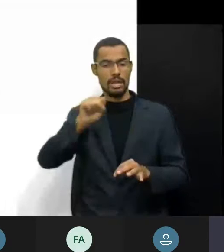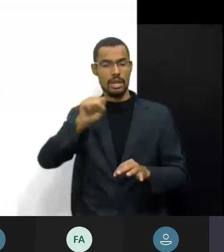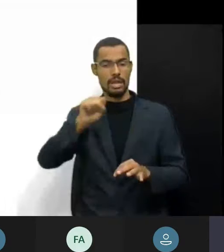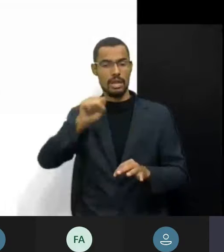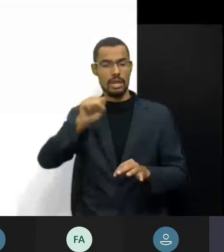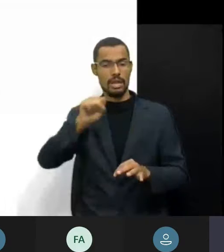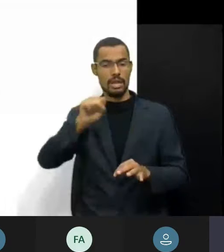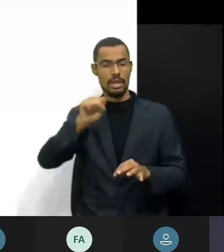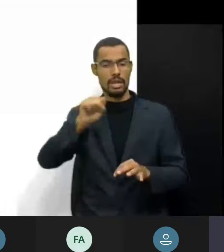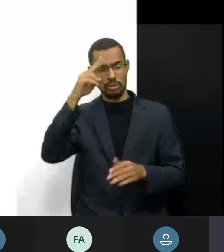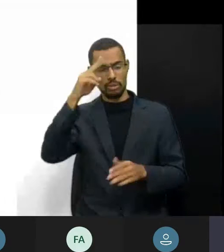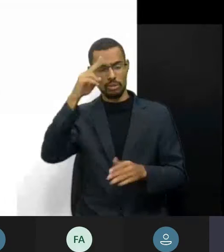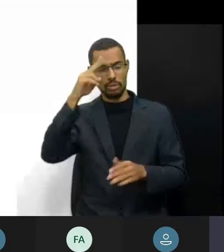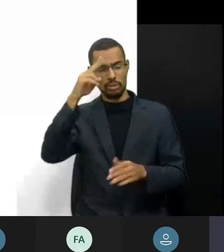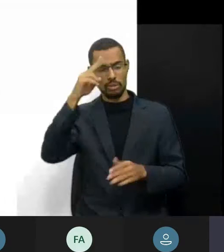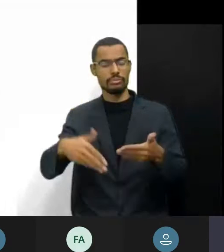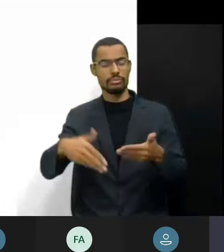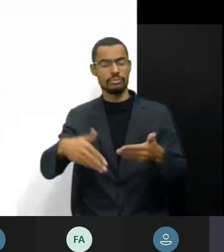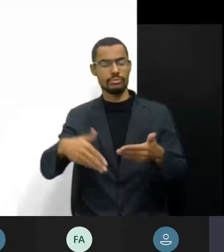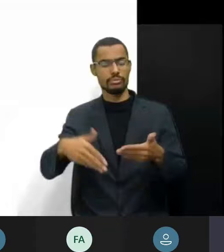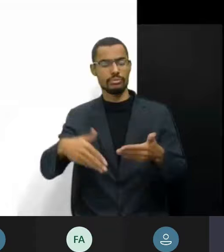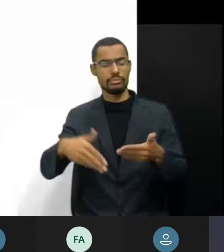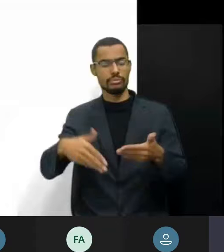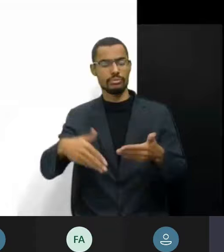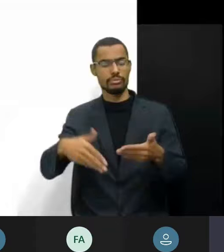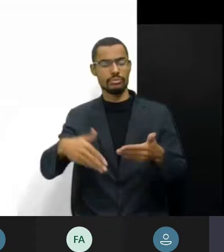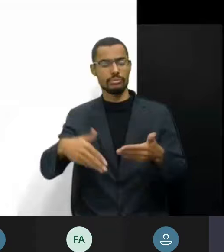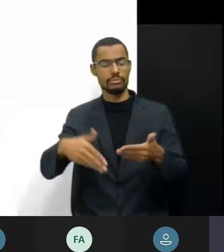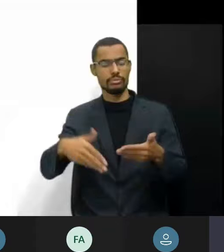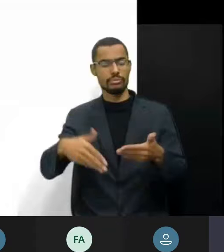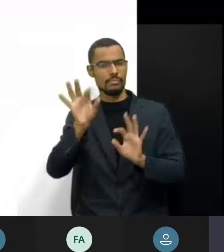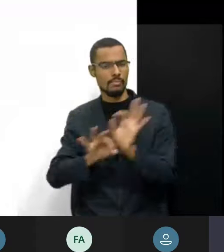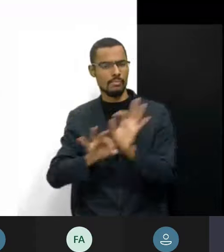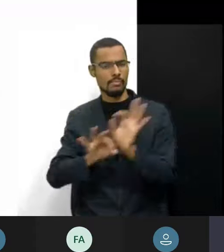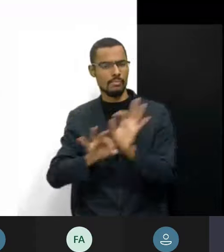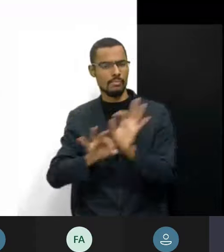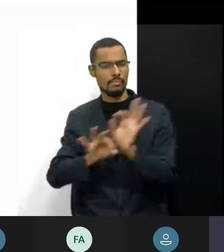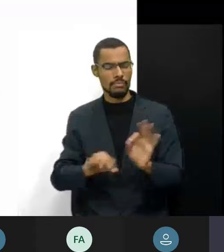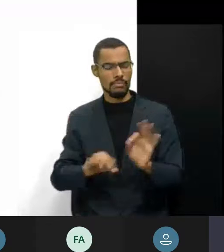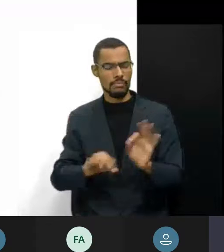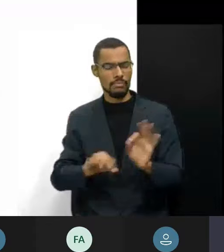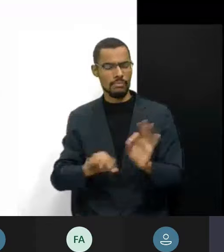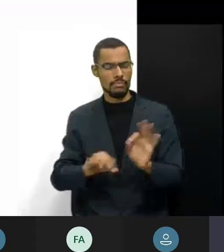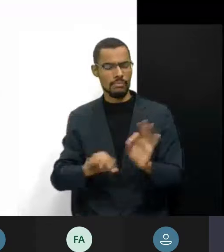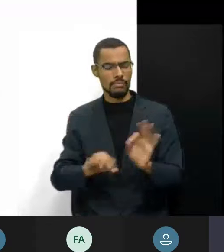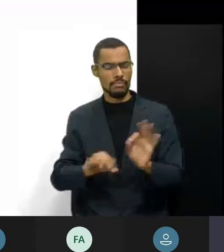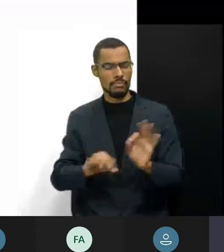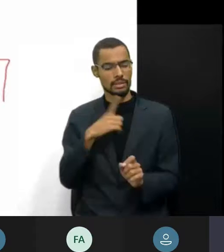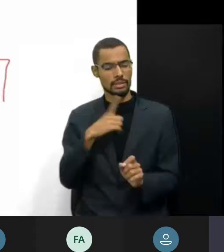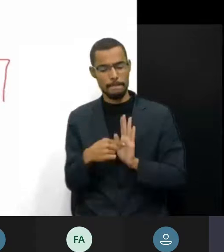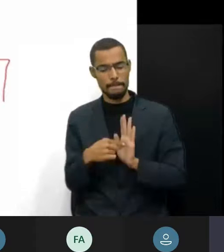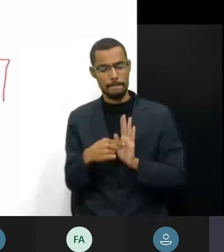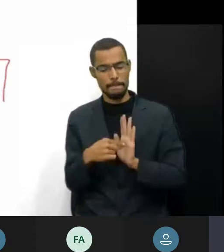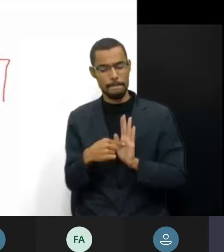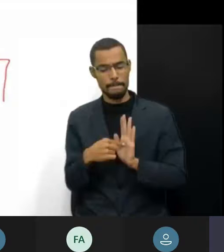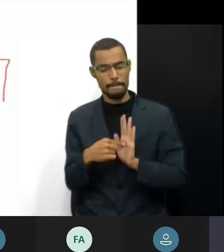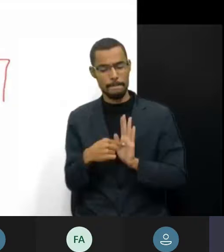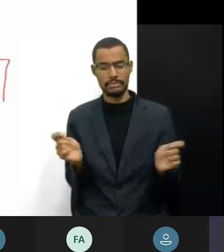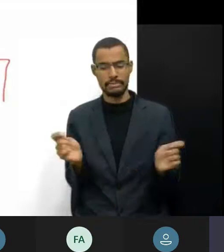né? Os desenhos representativos, então, daquilo que foi observado, porque ao final vocês